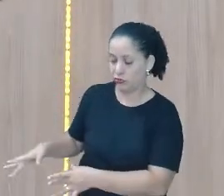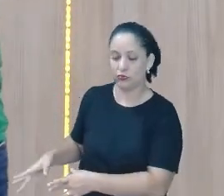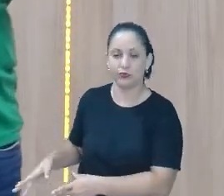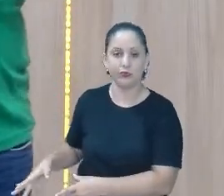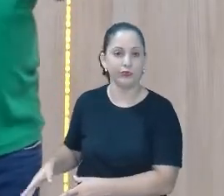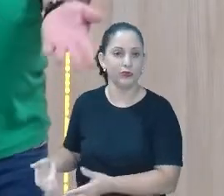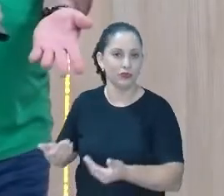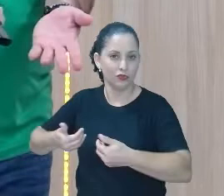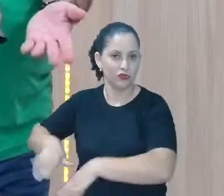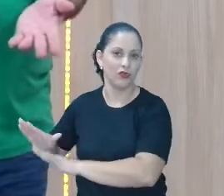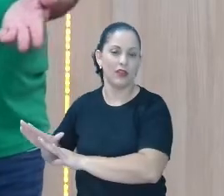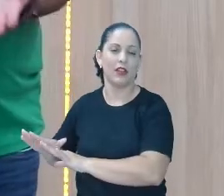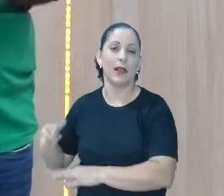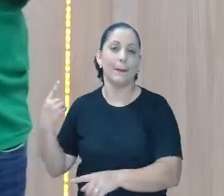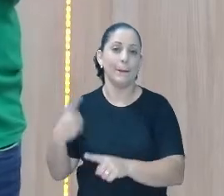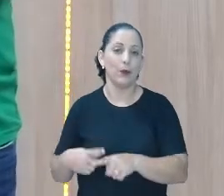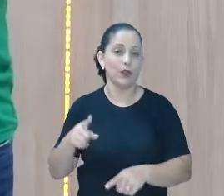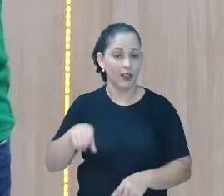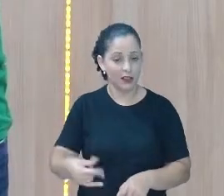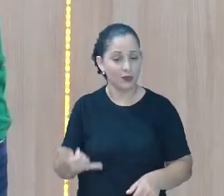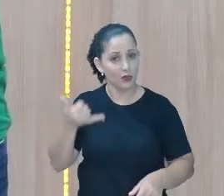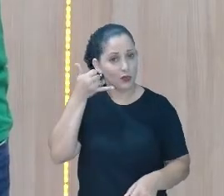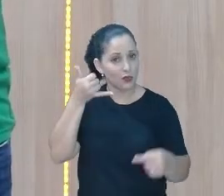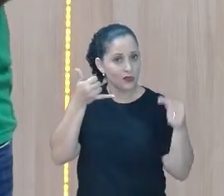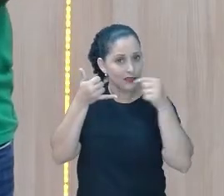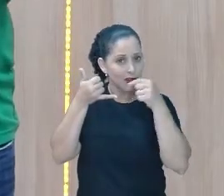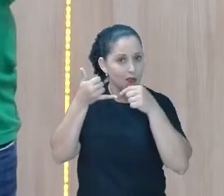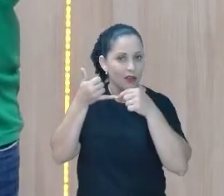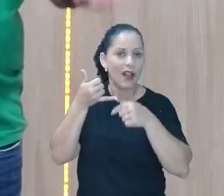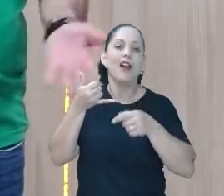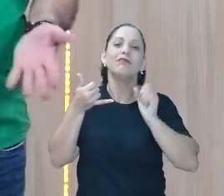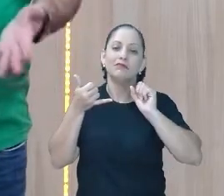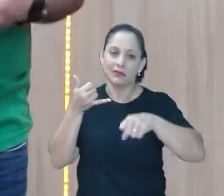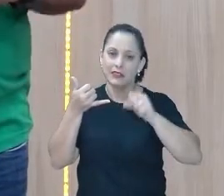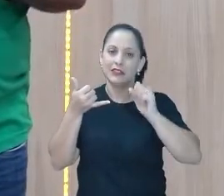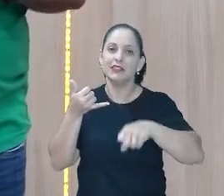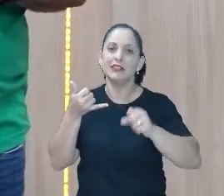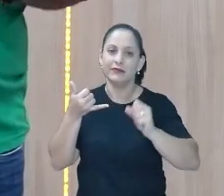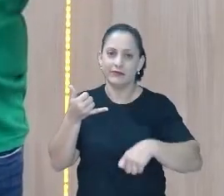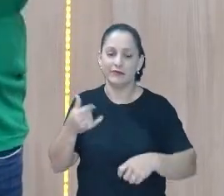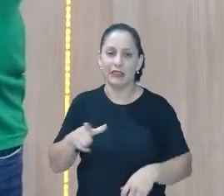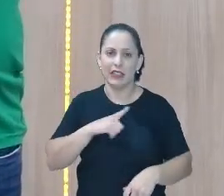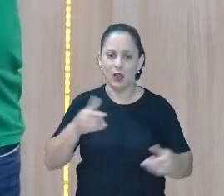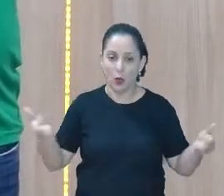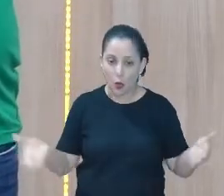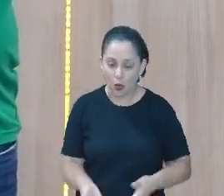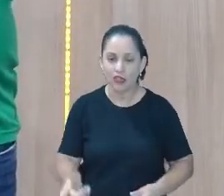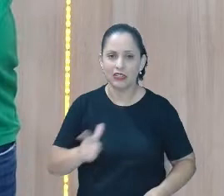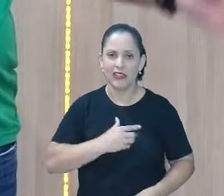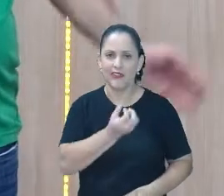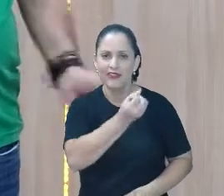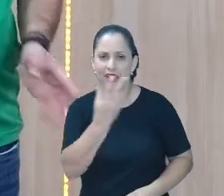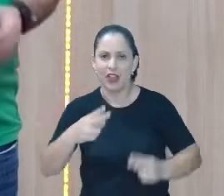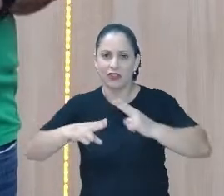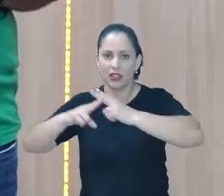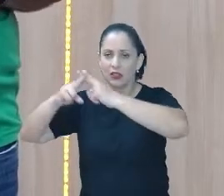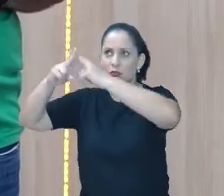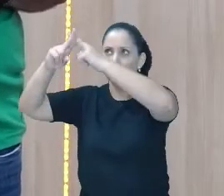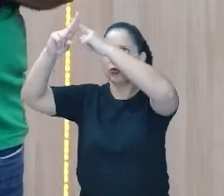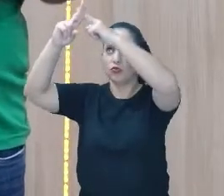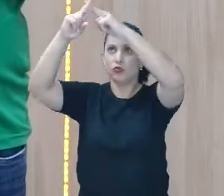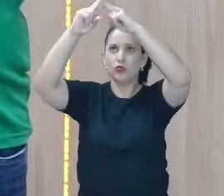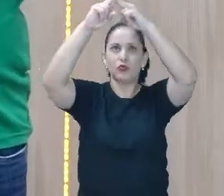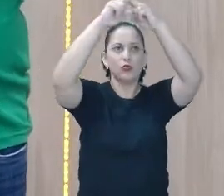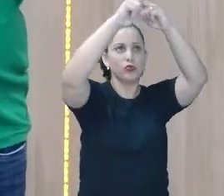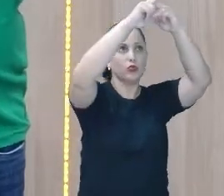certo? Porque pelo aparelho celular você está sendo monitorado. Existem hoje satélites, né, com uma